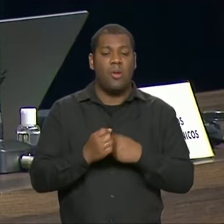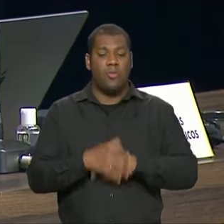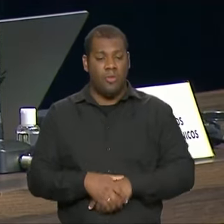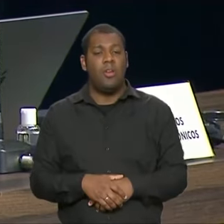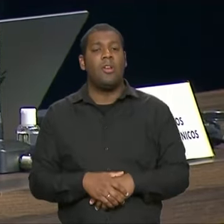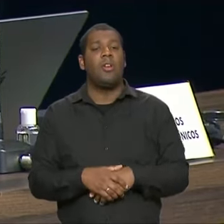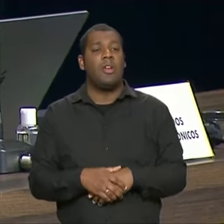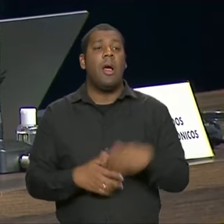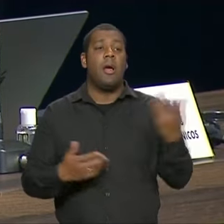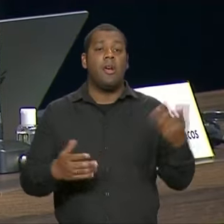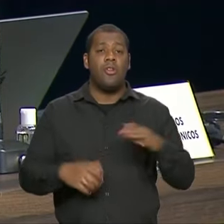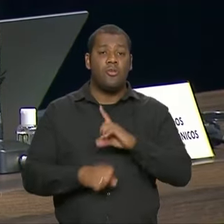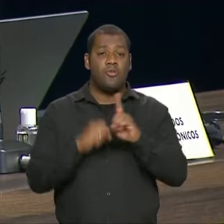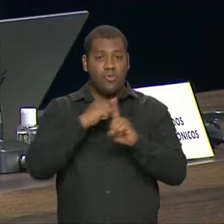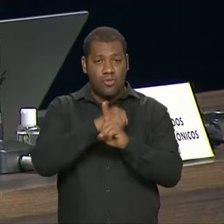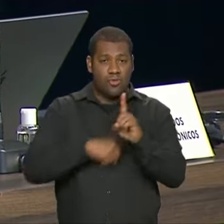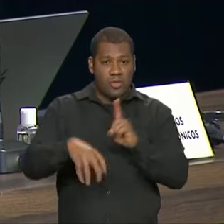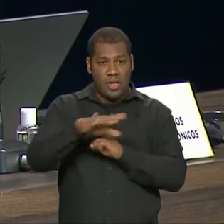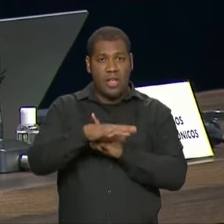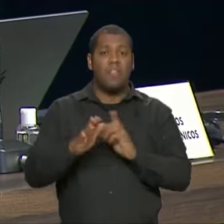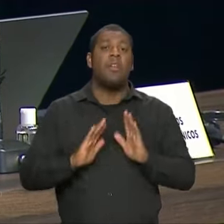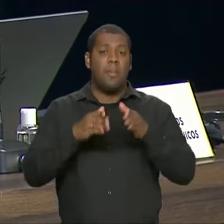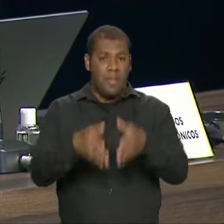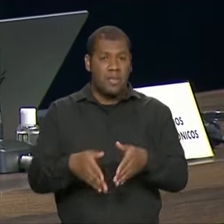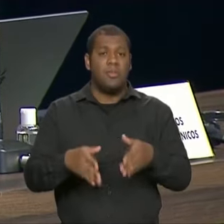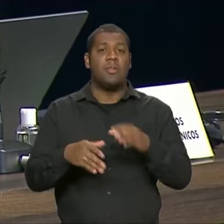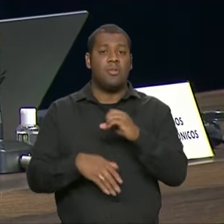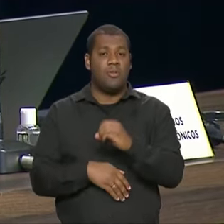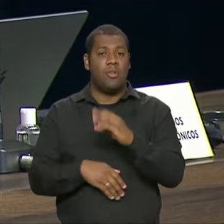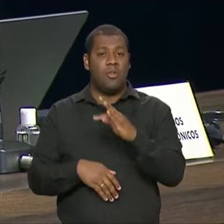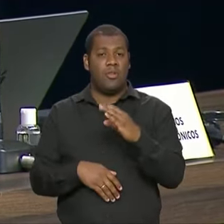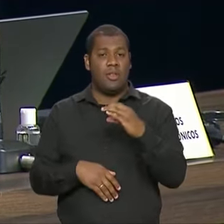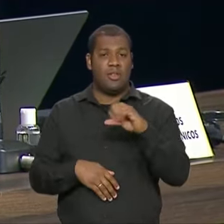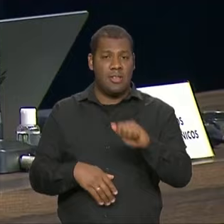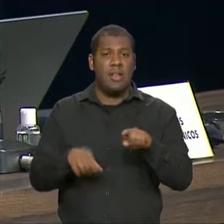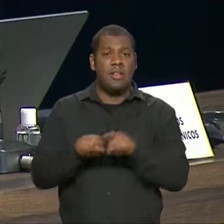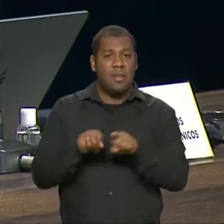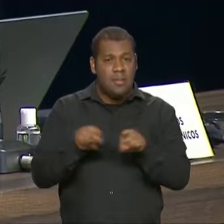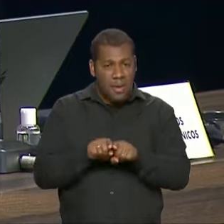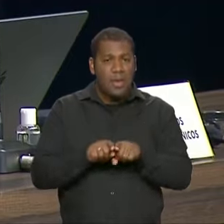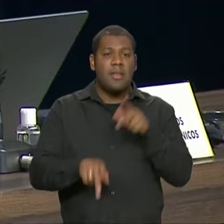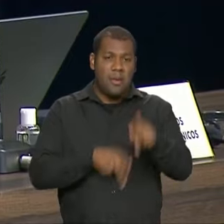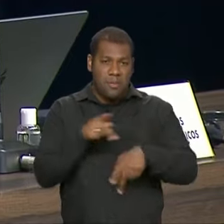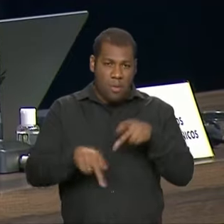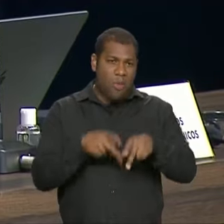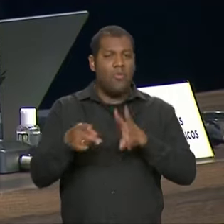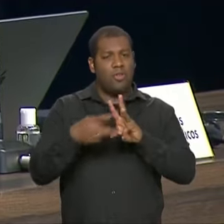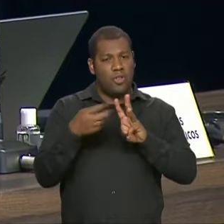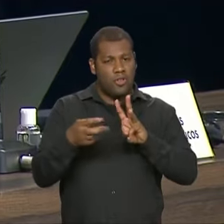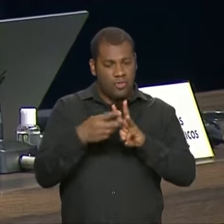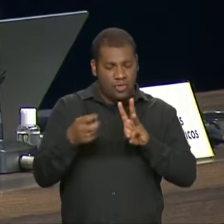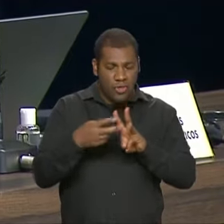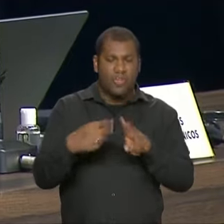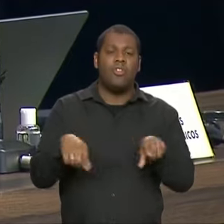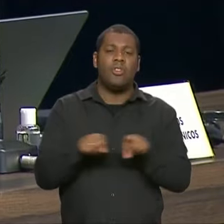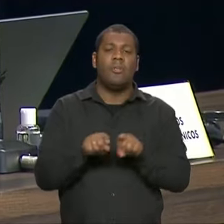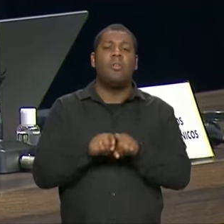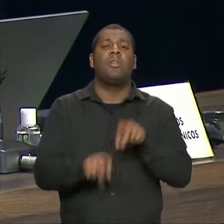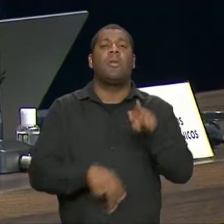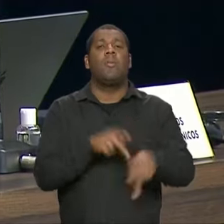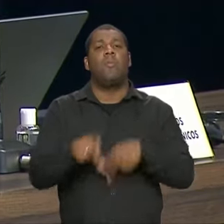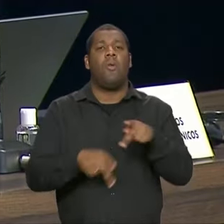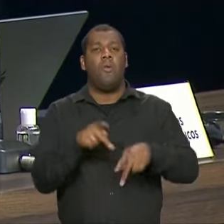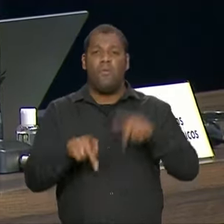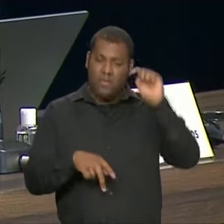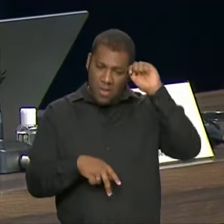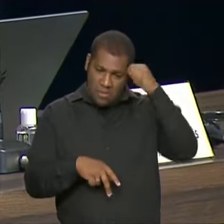de participação da sociedade civil e dos povos indígenas afrodescendentes também. Nós acreditamos,